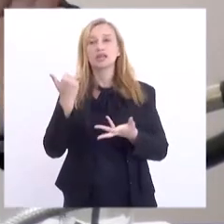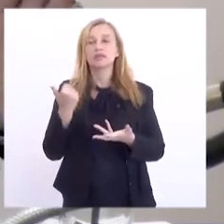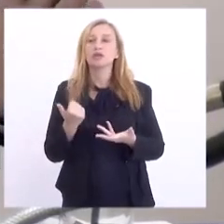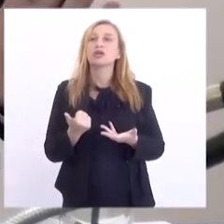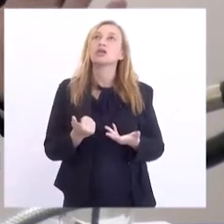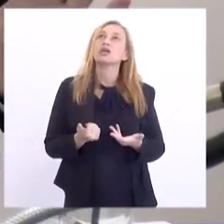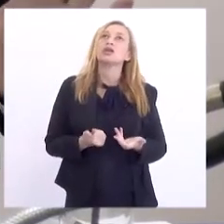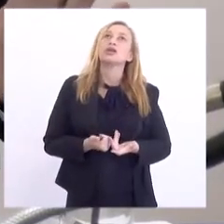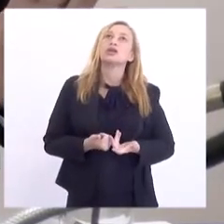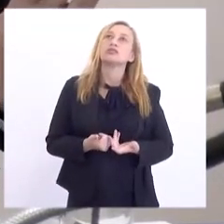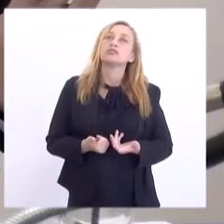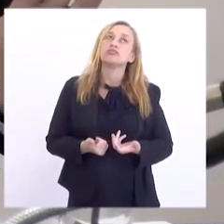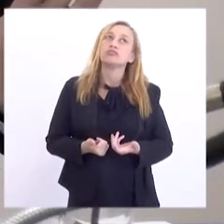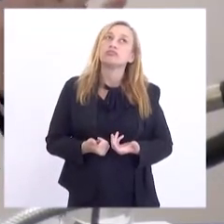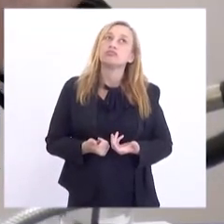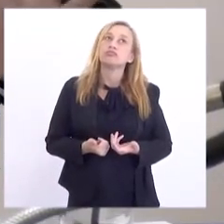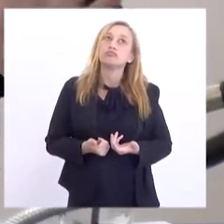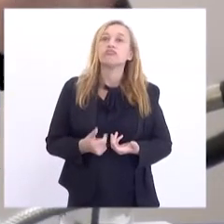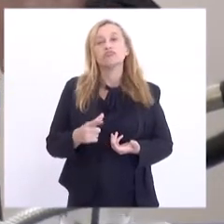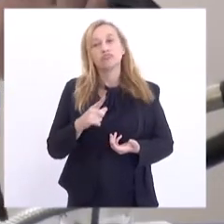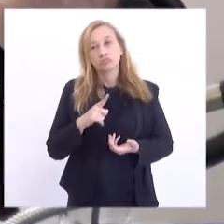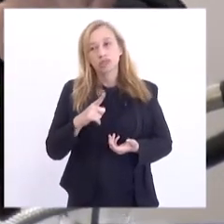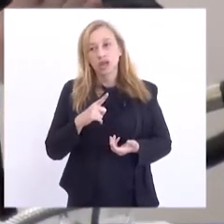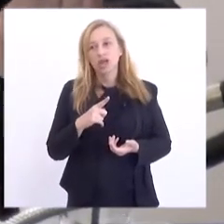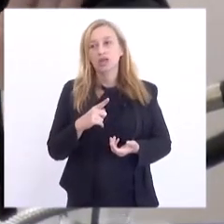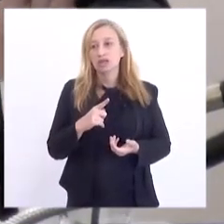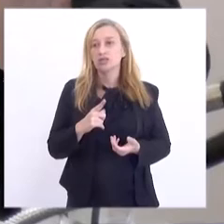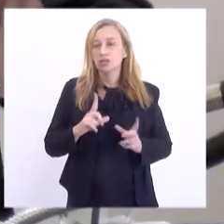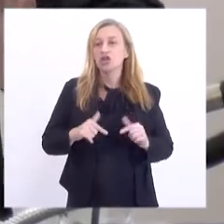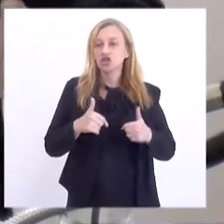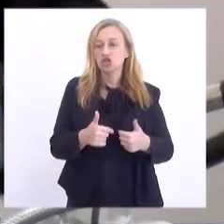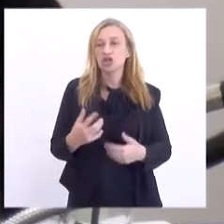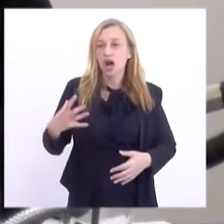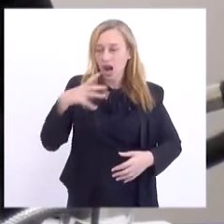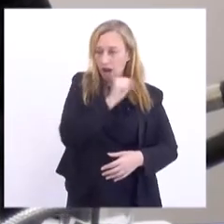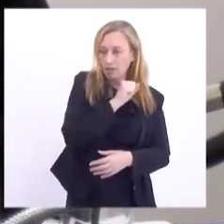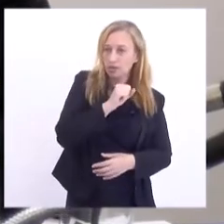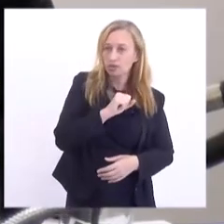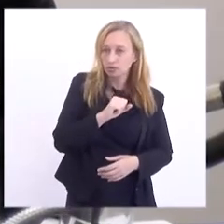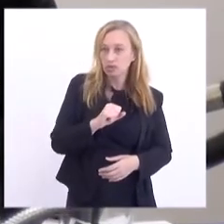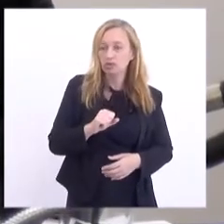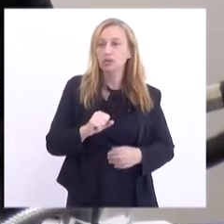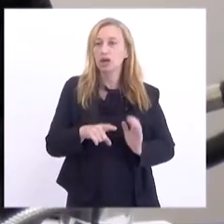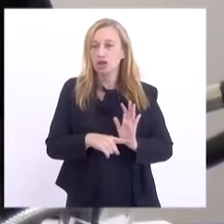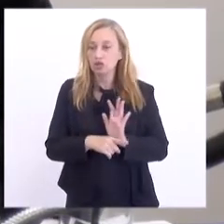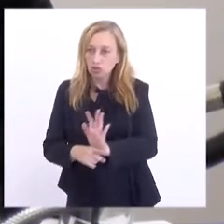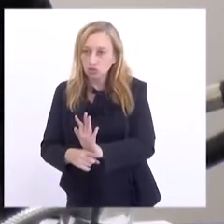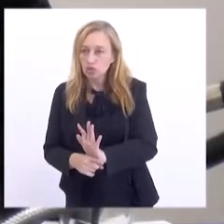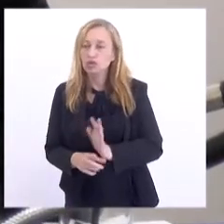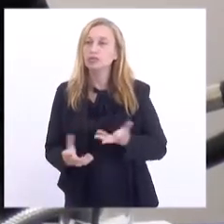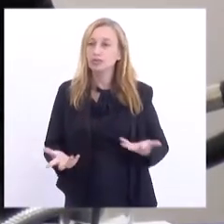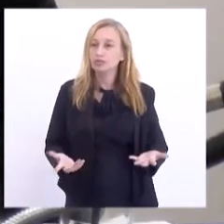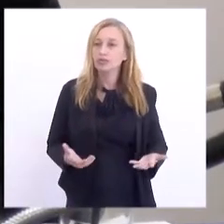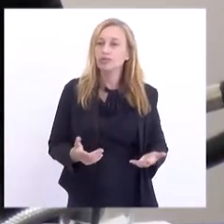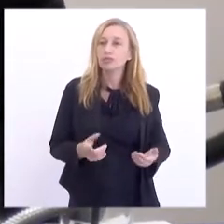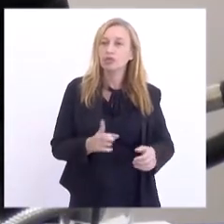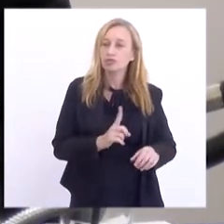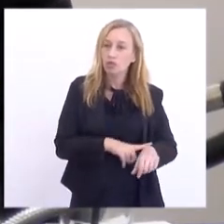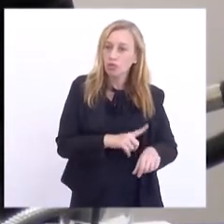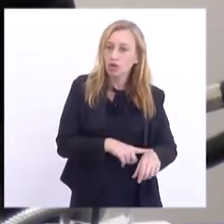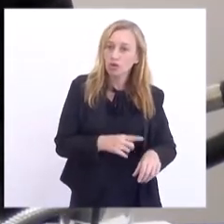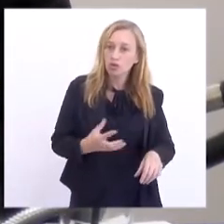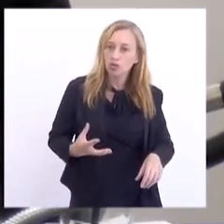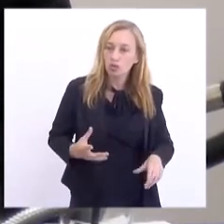Claro que tem uma tem uma tem uma o enfrentamento imediato né urgente assistencial ali no no calor da hora